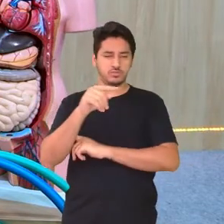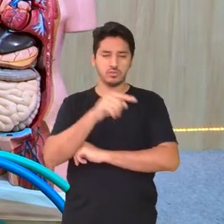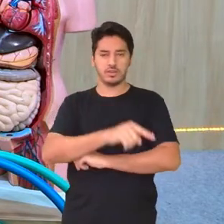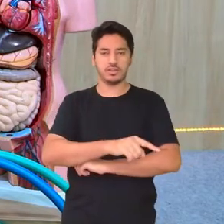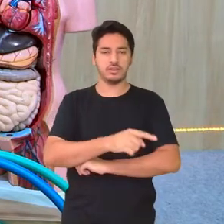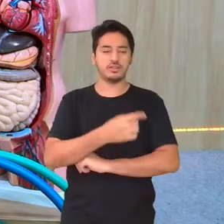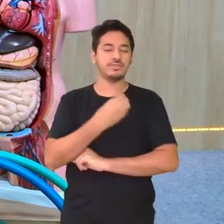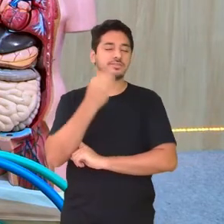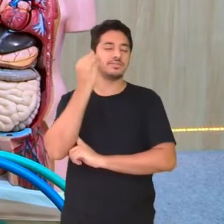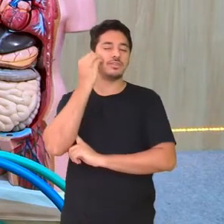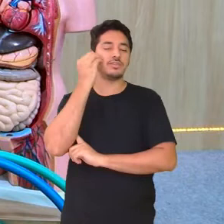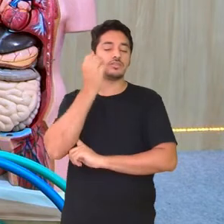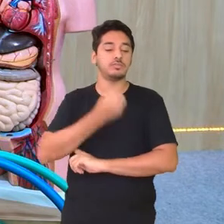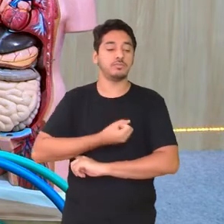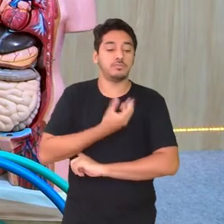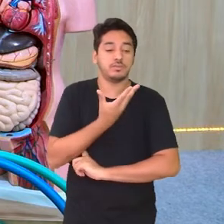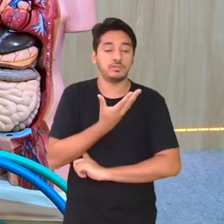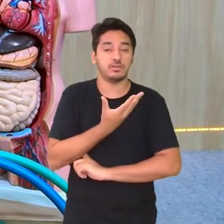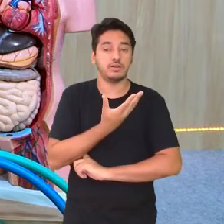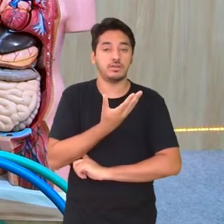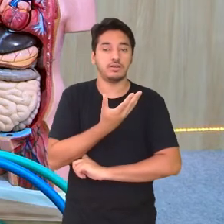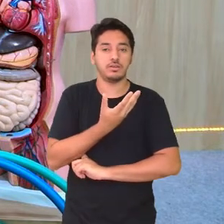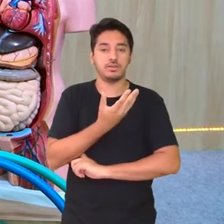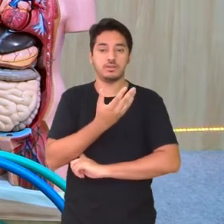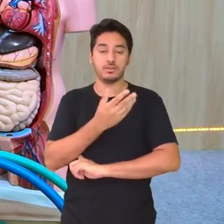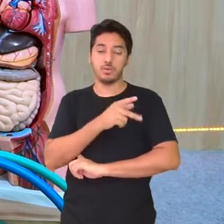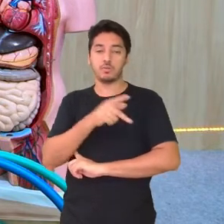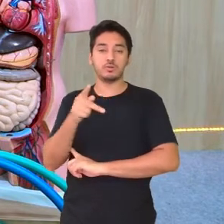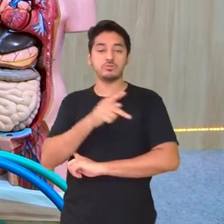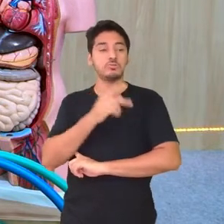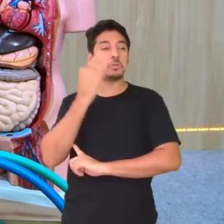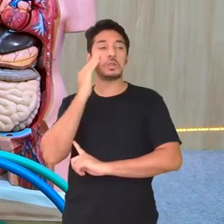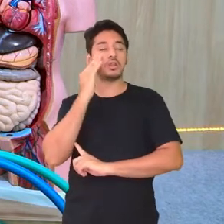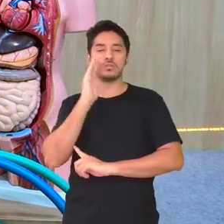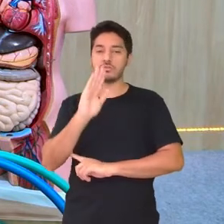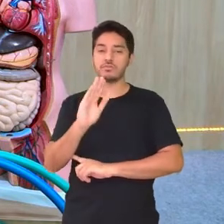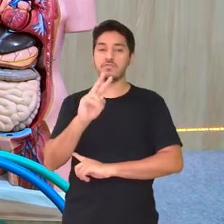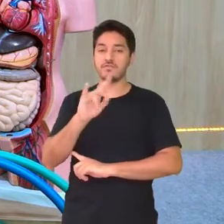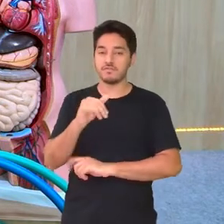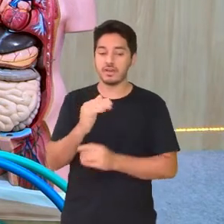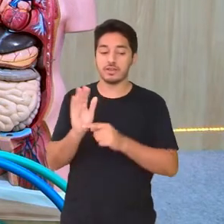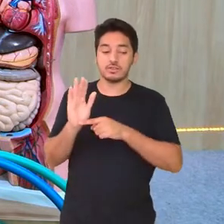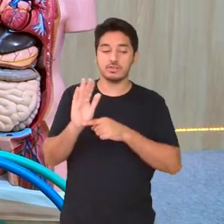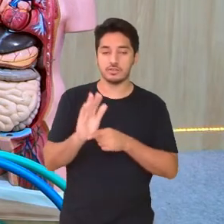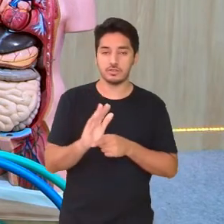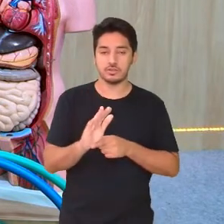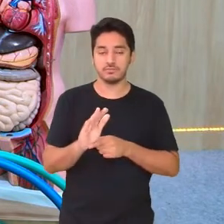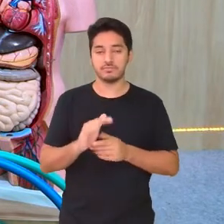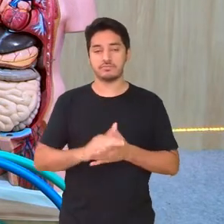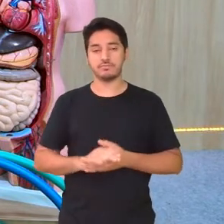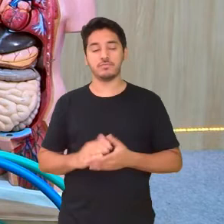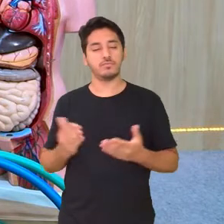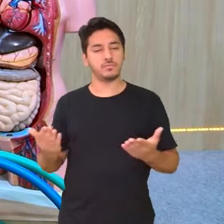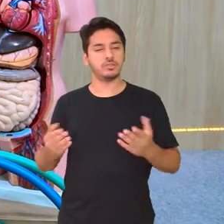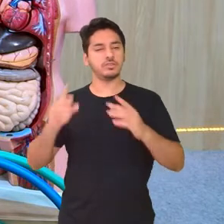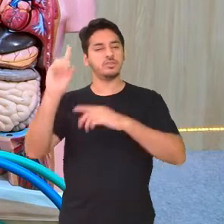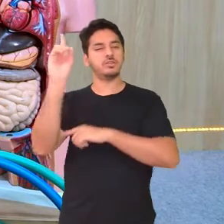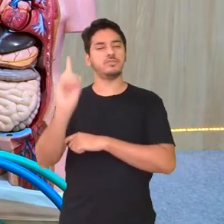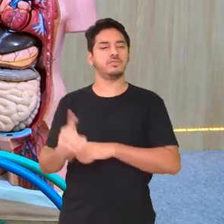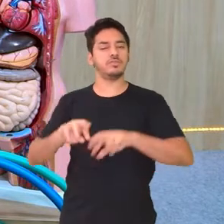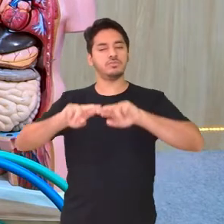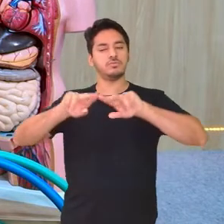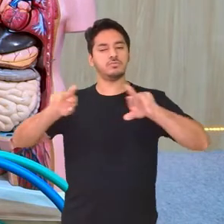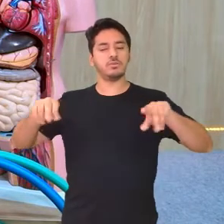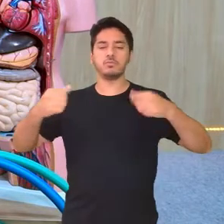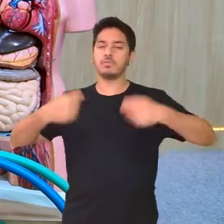se expressar e sem o professor entender. Então, essa deficiência múltipla, a gente precisa também estar muito atento,